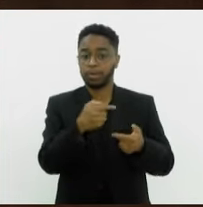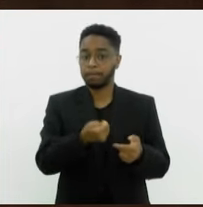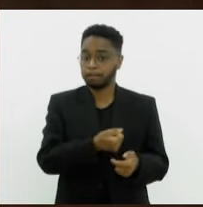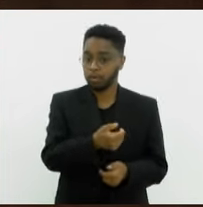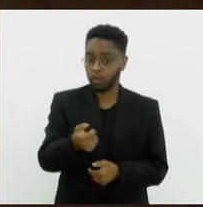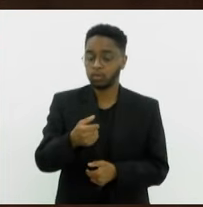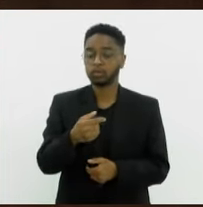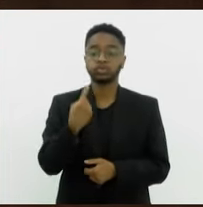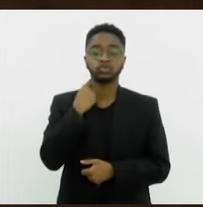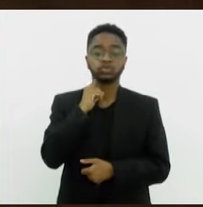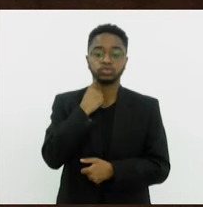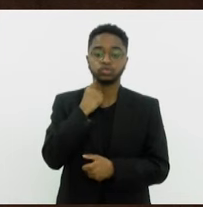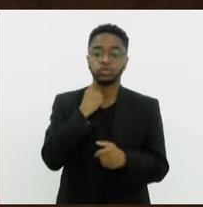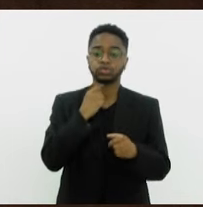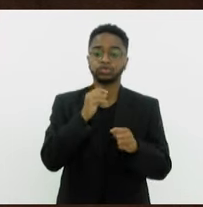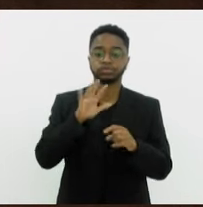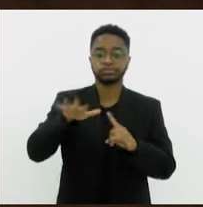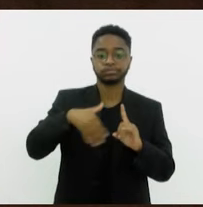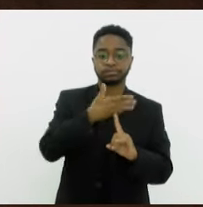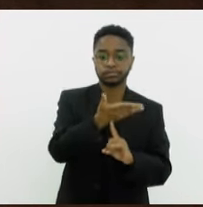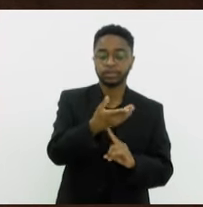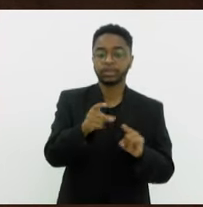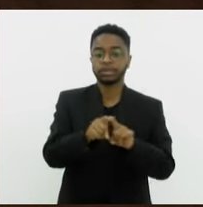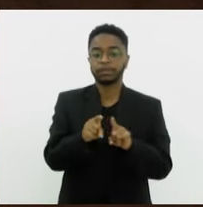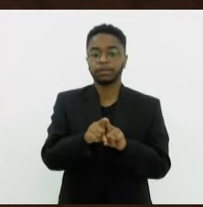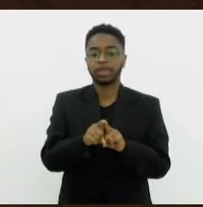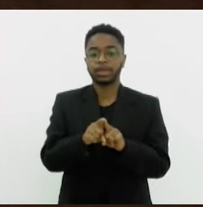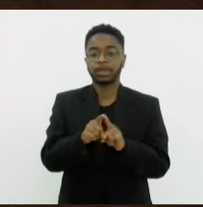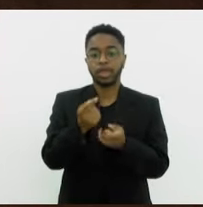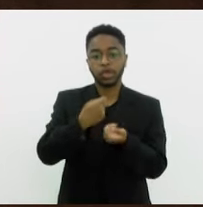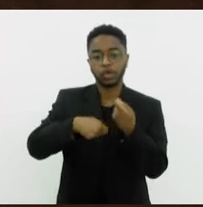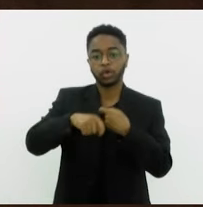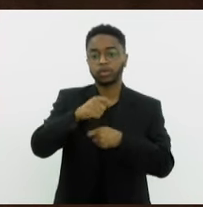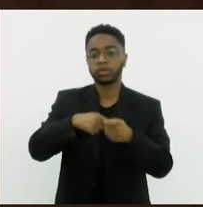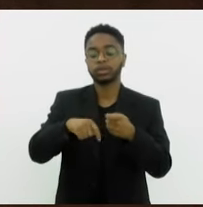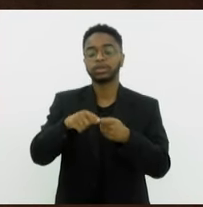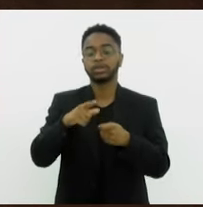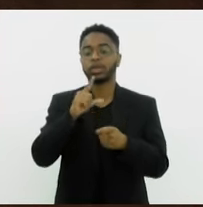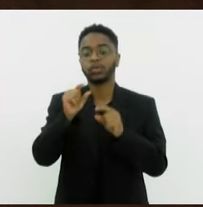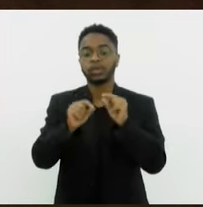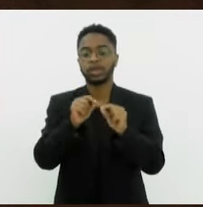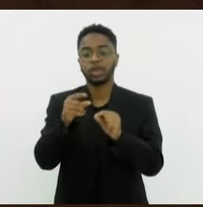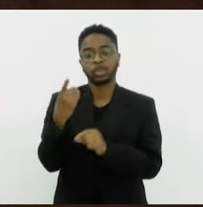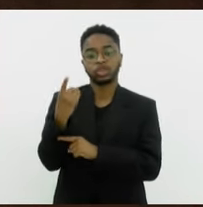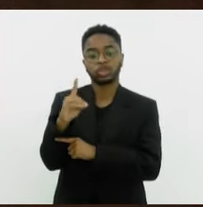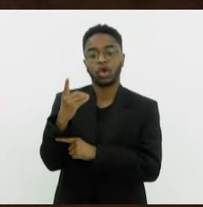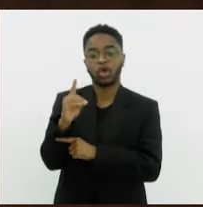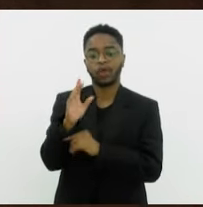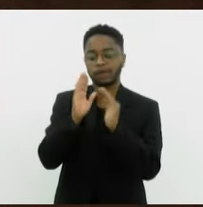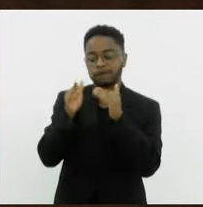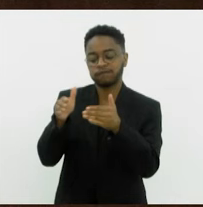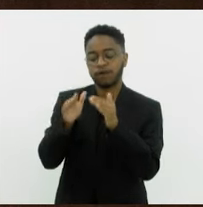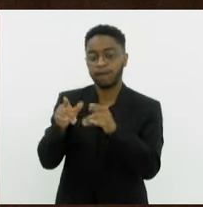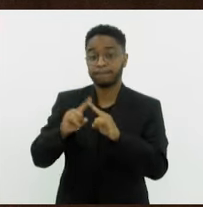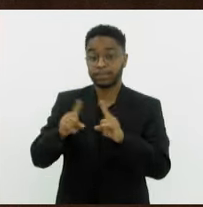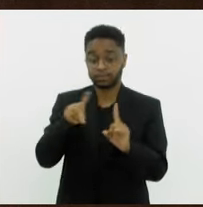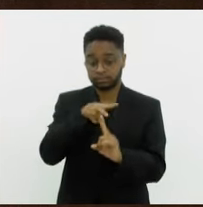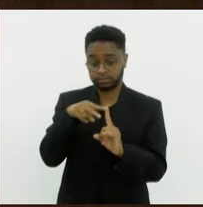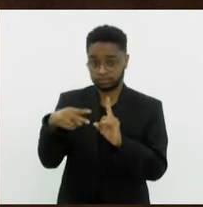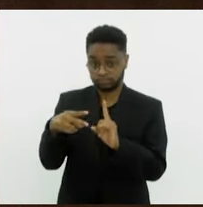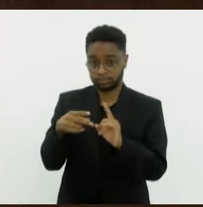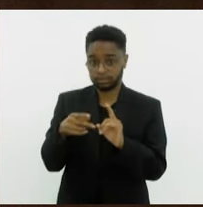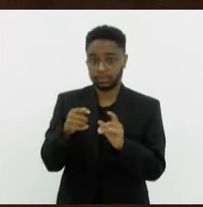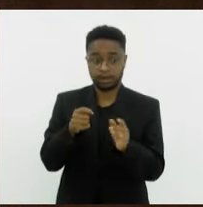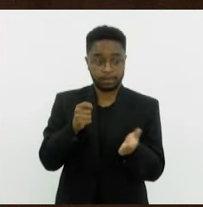uma importância econômica muito restrita na entrada de dólares. Mas, do ponto de vista do financiamento